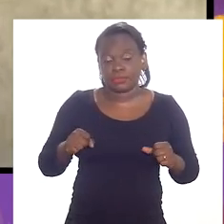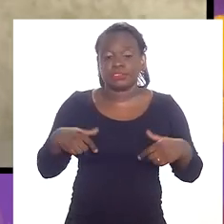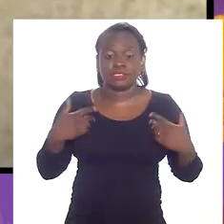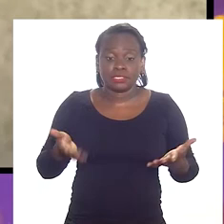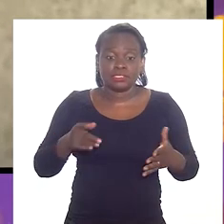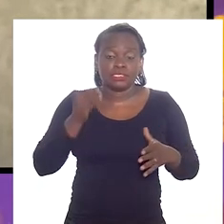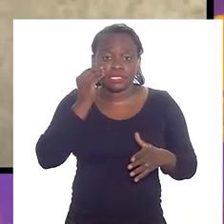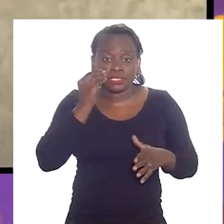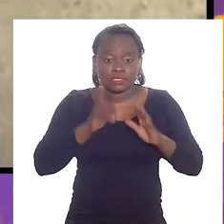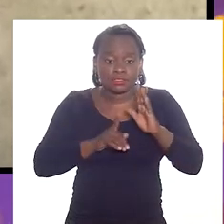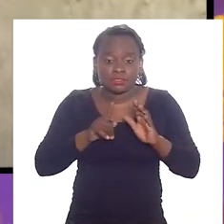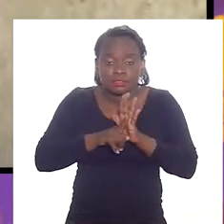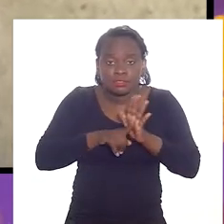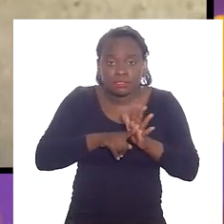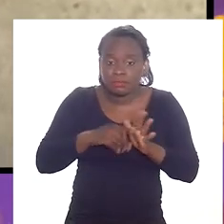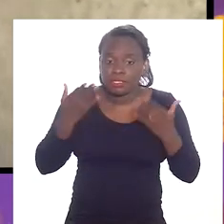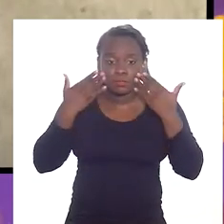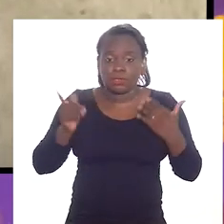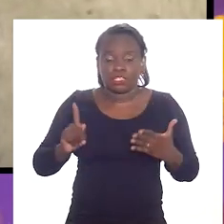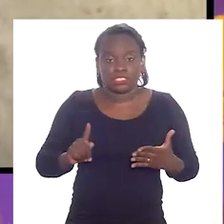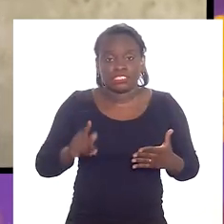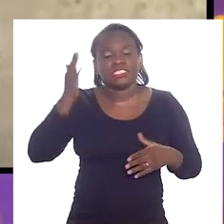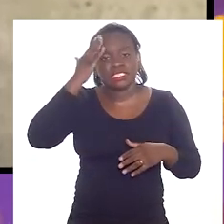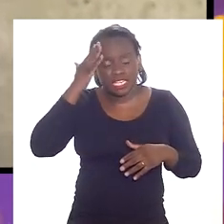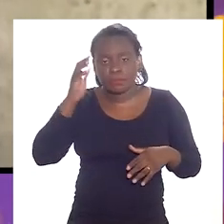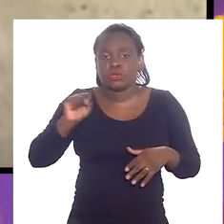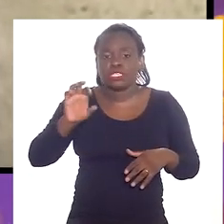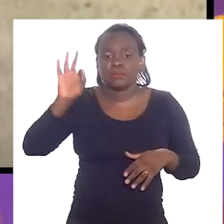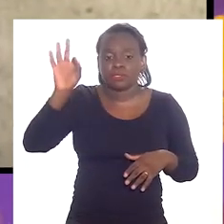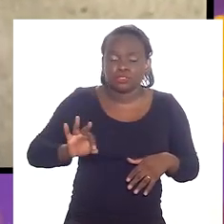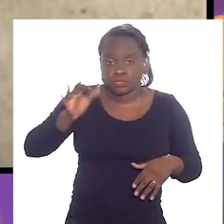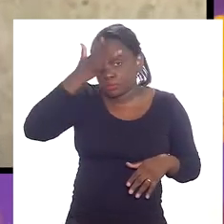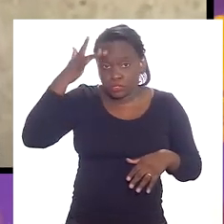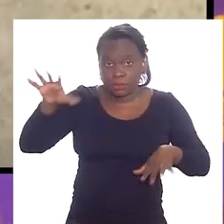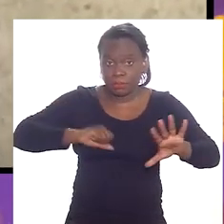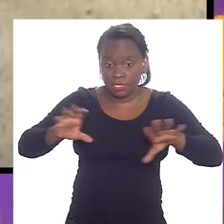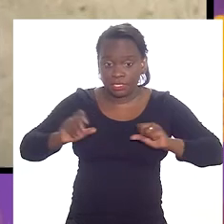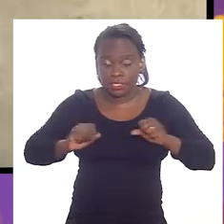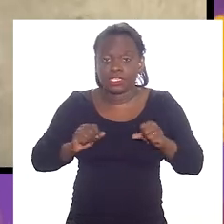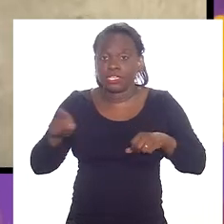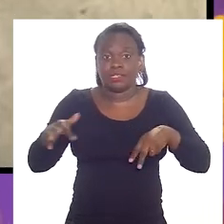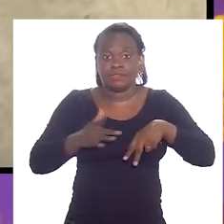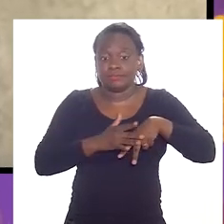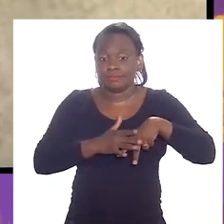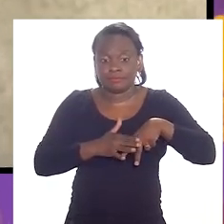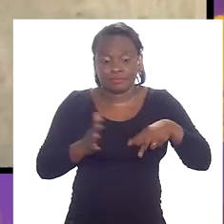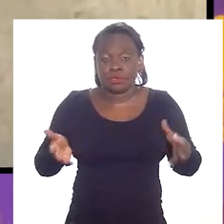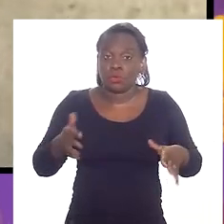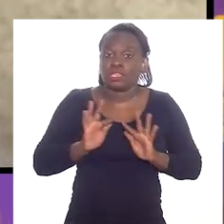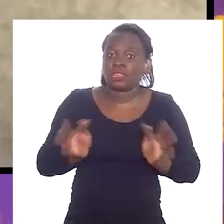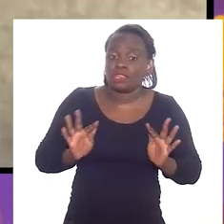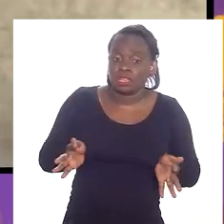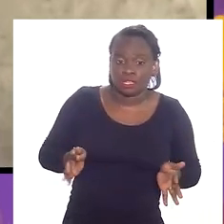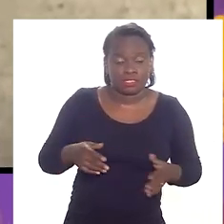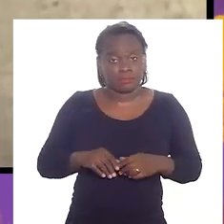carrão zero do último tiro, mas aquele funcionário mais modesto que pega, de repente, o trem, um BRT, para poder chegar